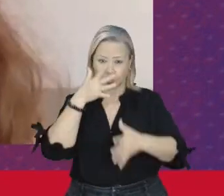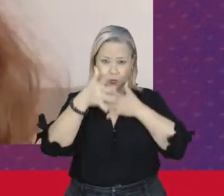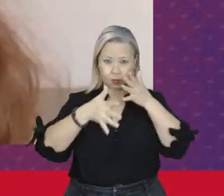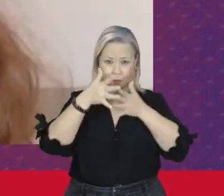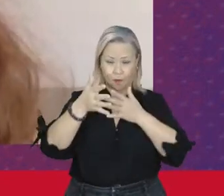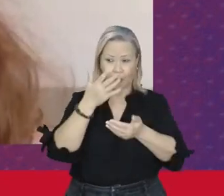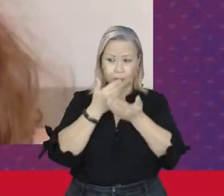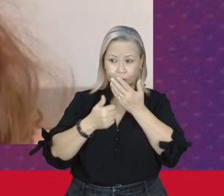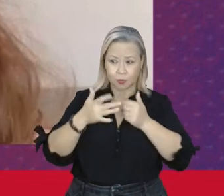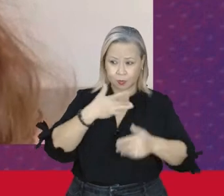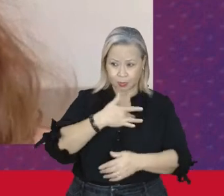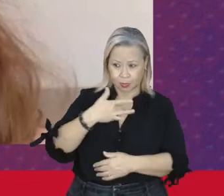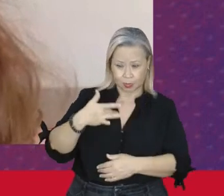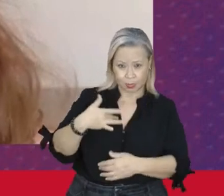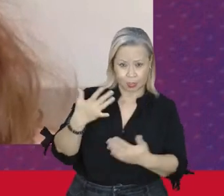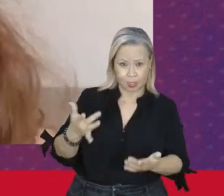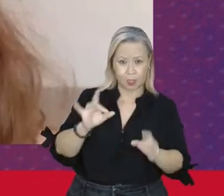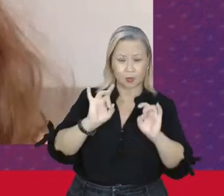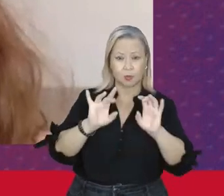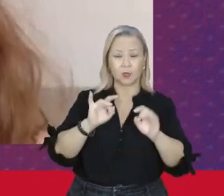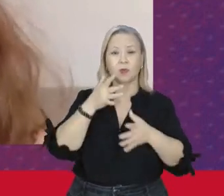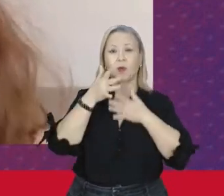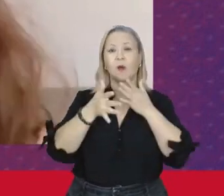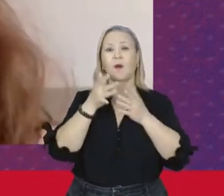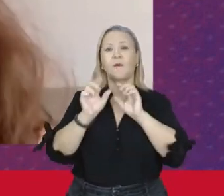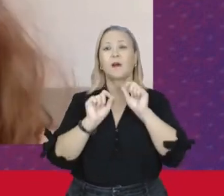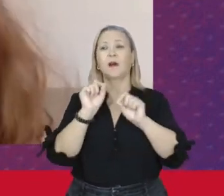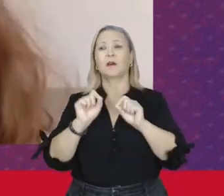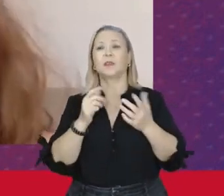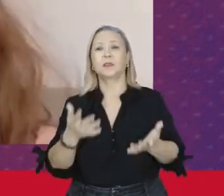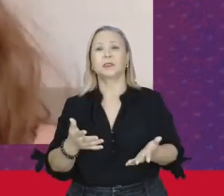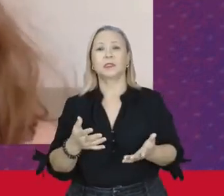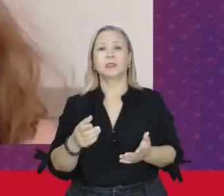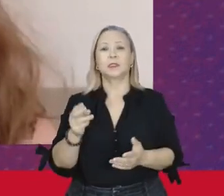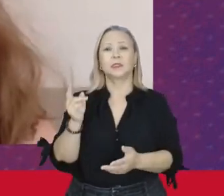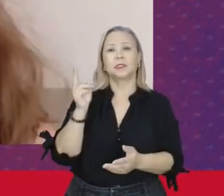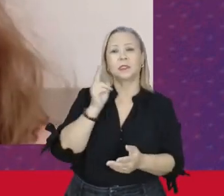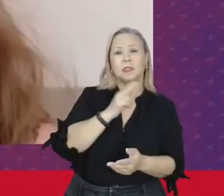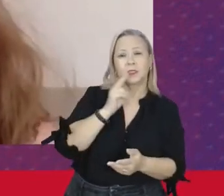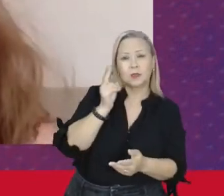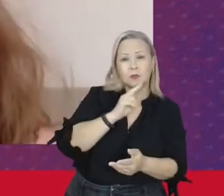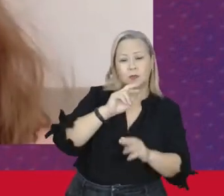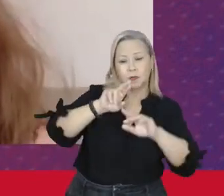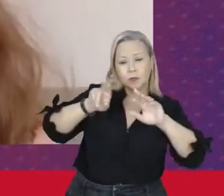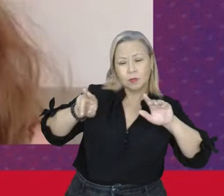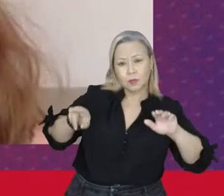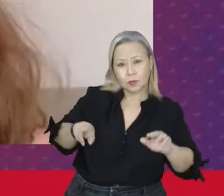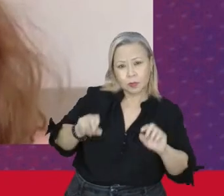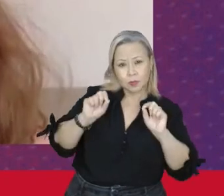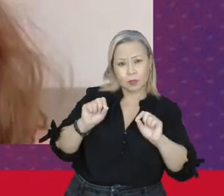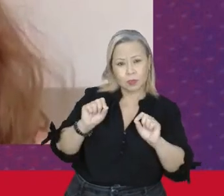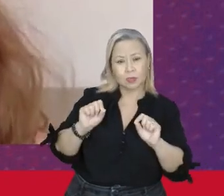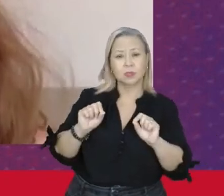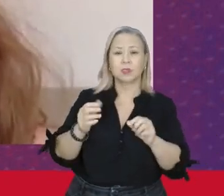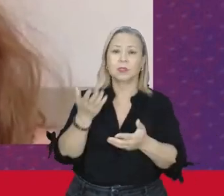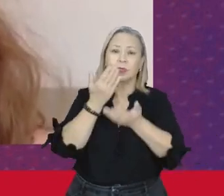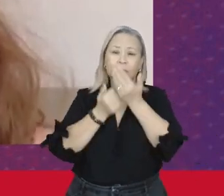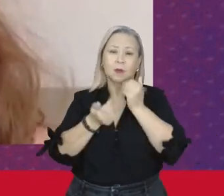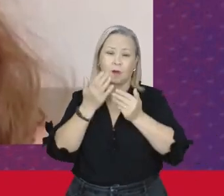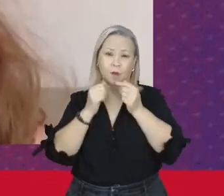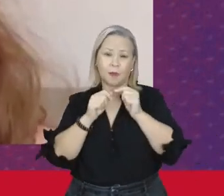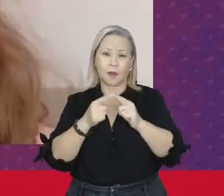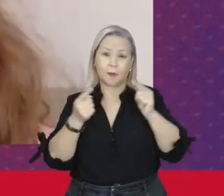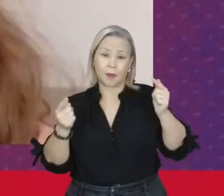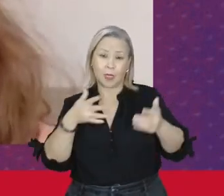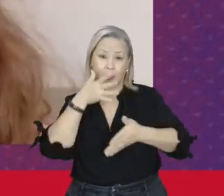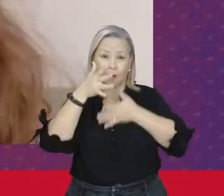alimentação saudável, a gente não está falando só do micronutriente, né, ou dos componentes nutricionais que a gente está ingerindo, mas a gente